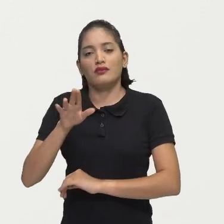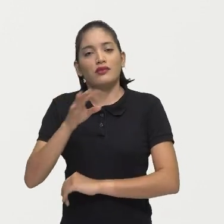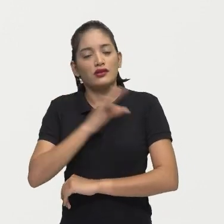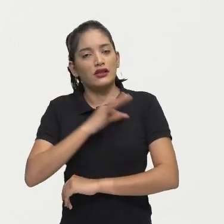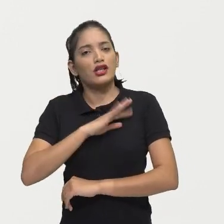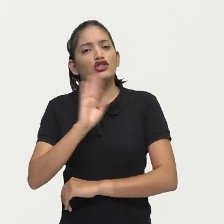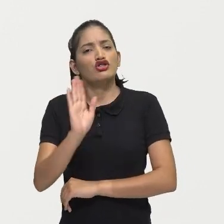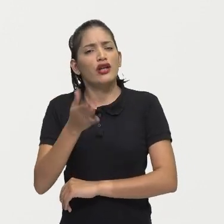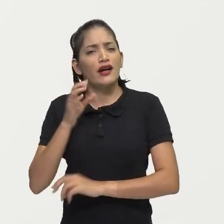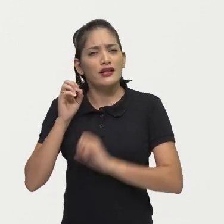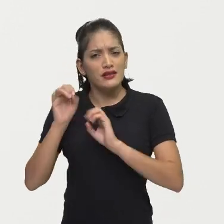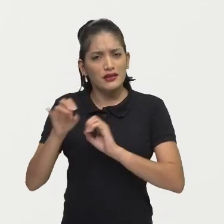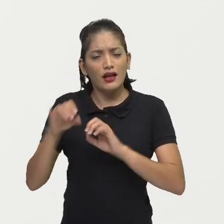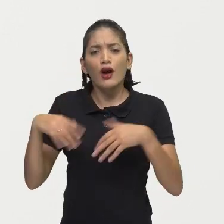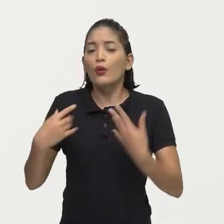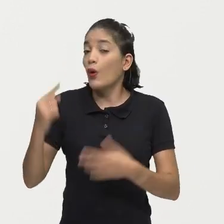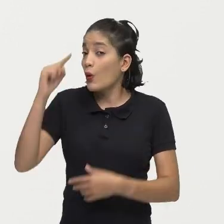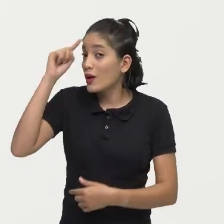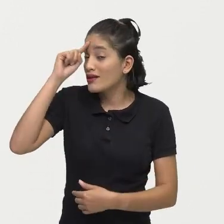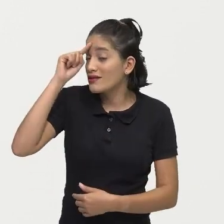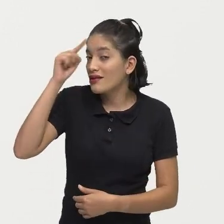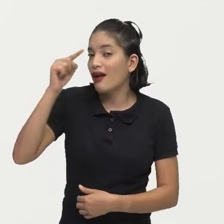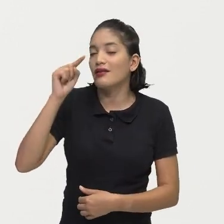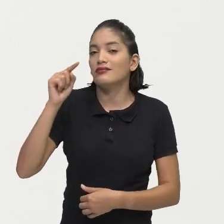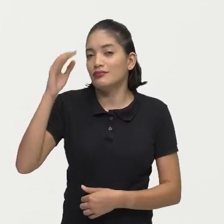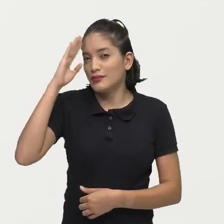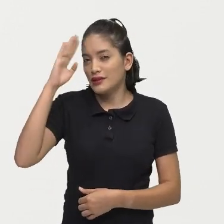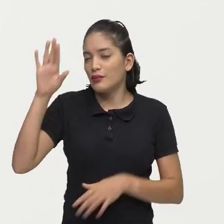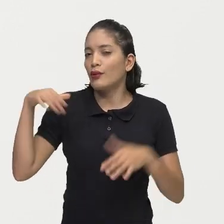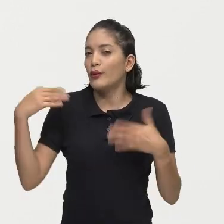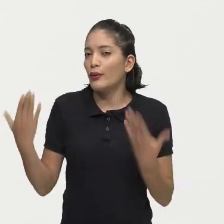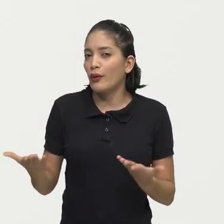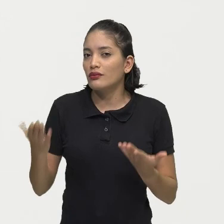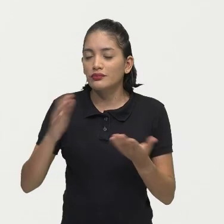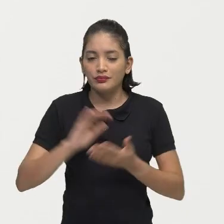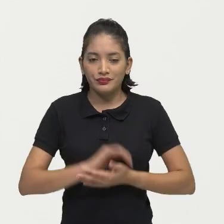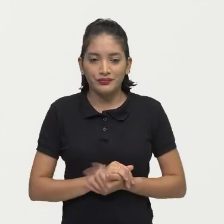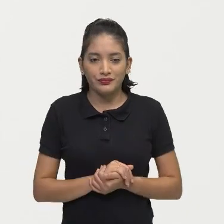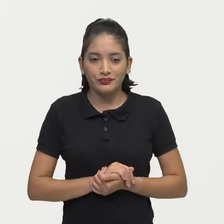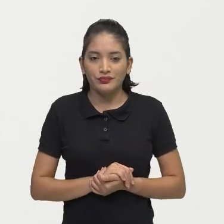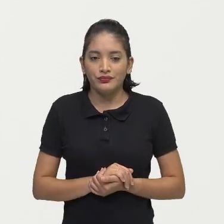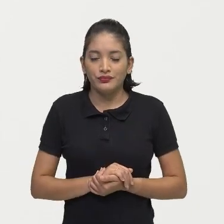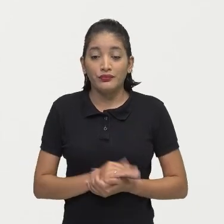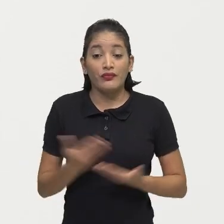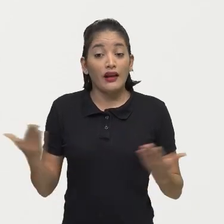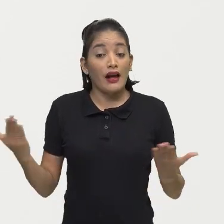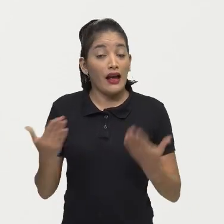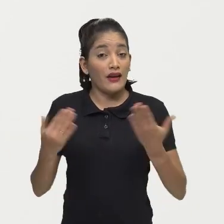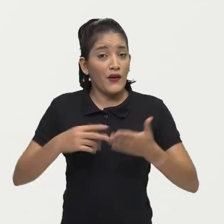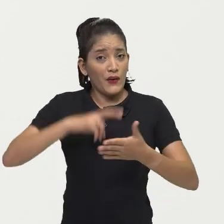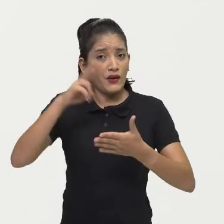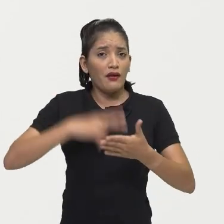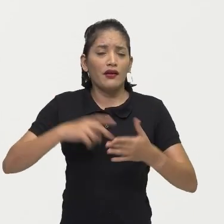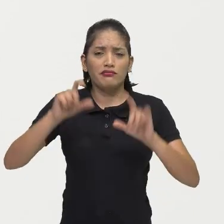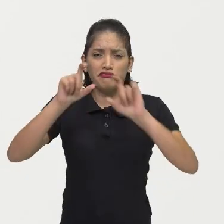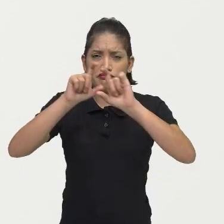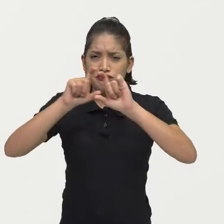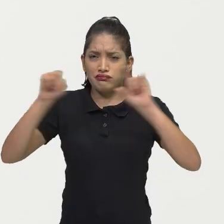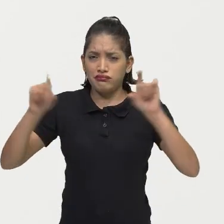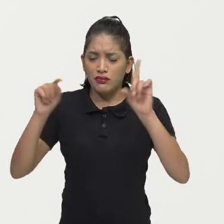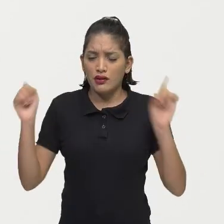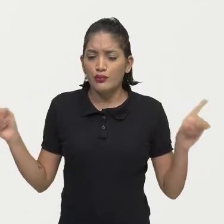né? Qual é a ideia principal aí do texto? Vejam. Eu vou ler aqui para vocês porque é muito curto, né?